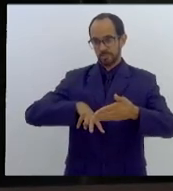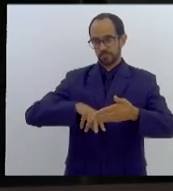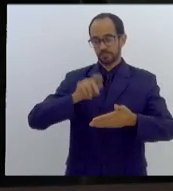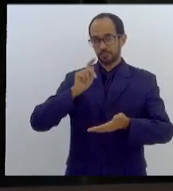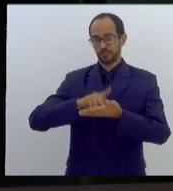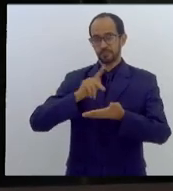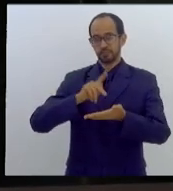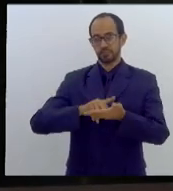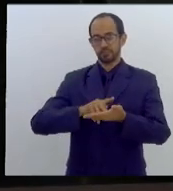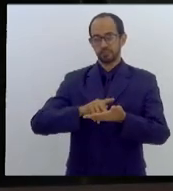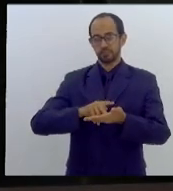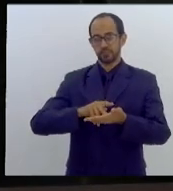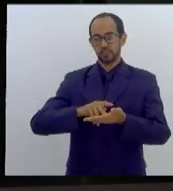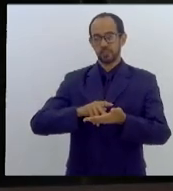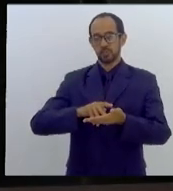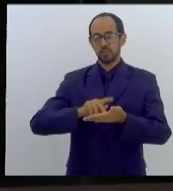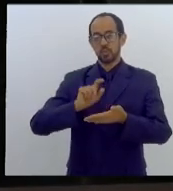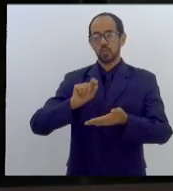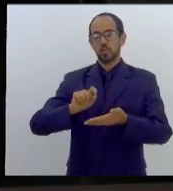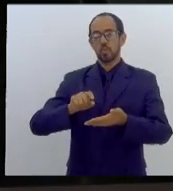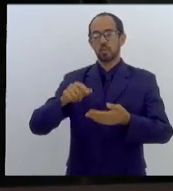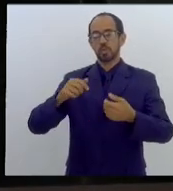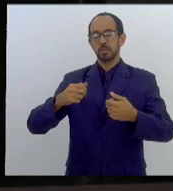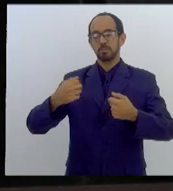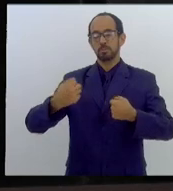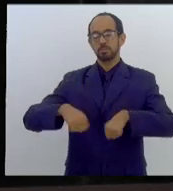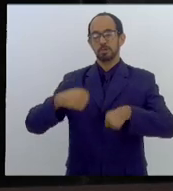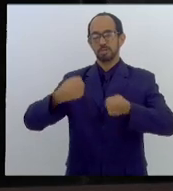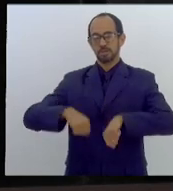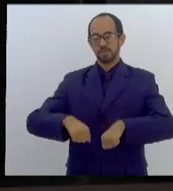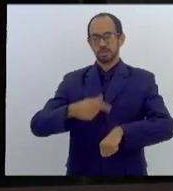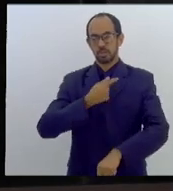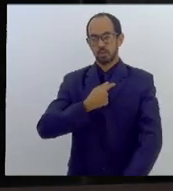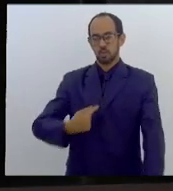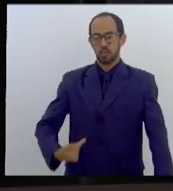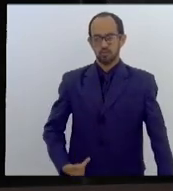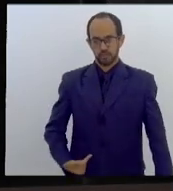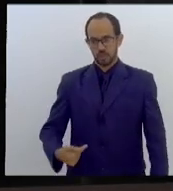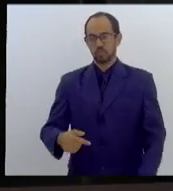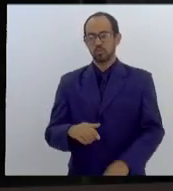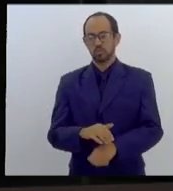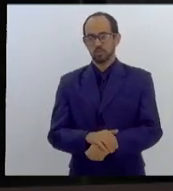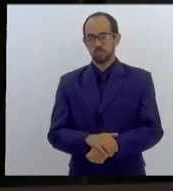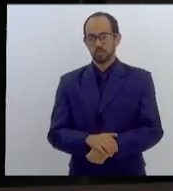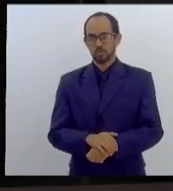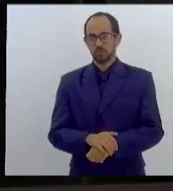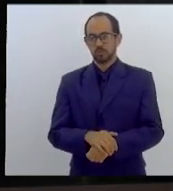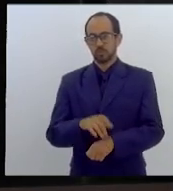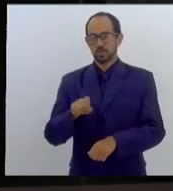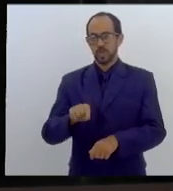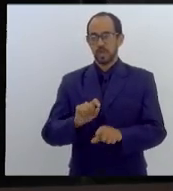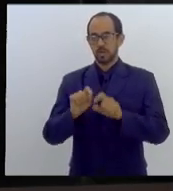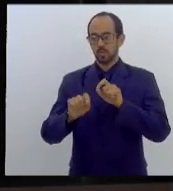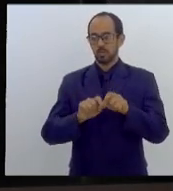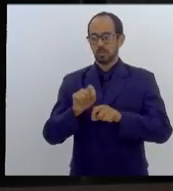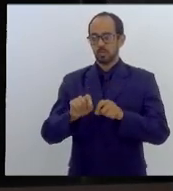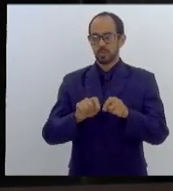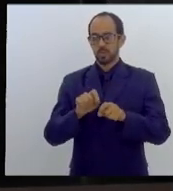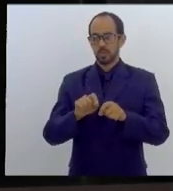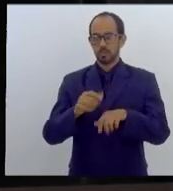que pretende o governo colocar em prática